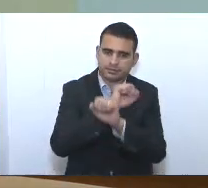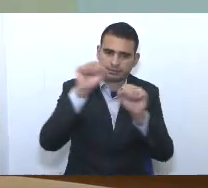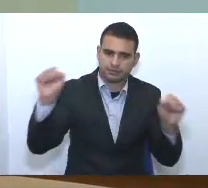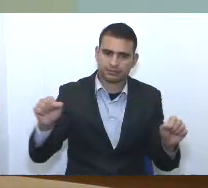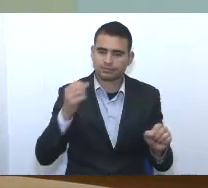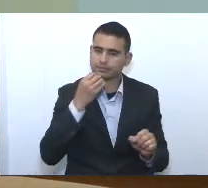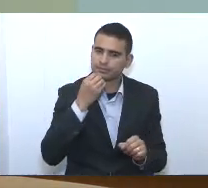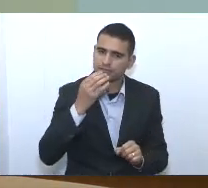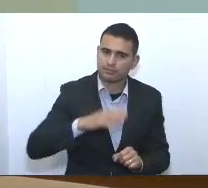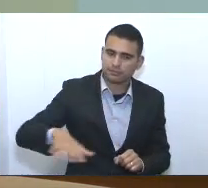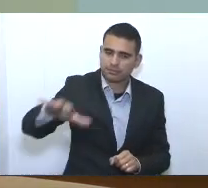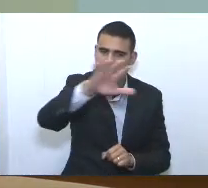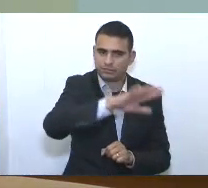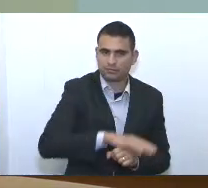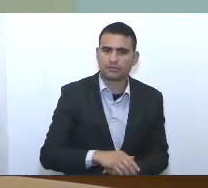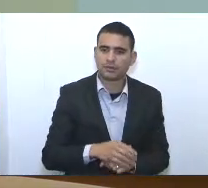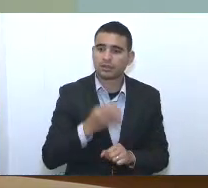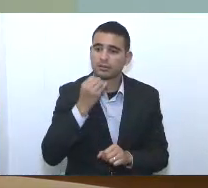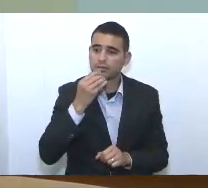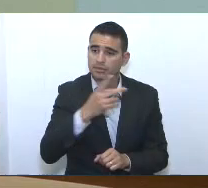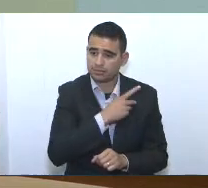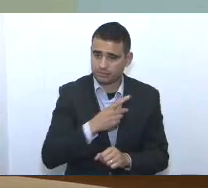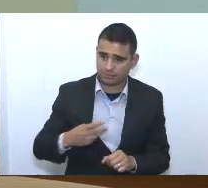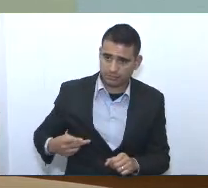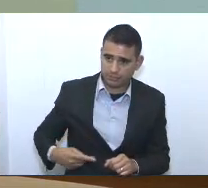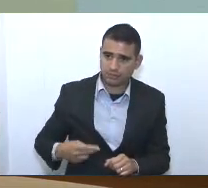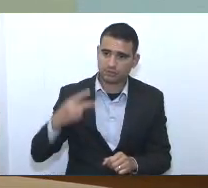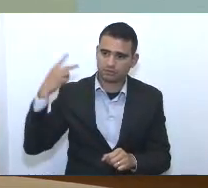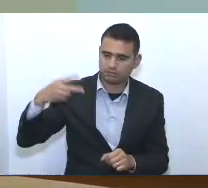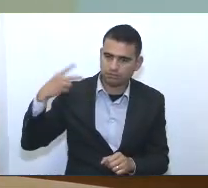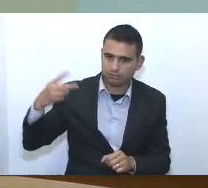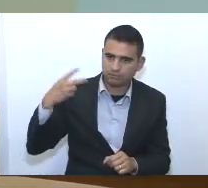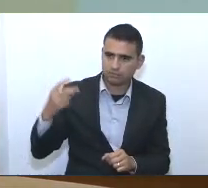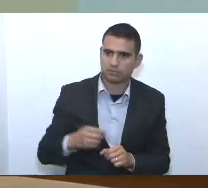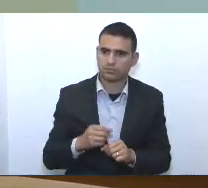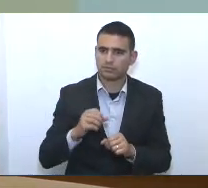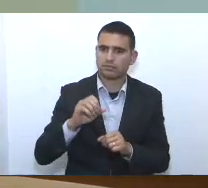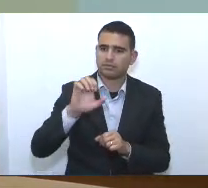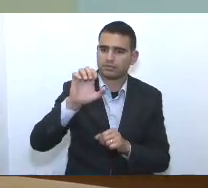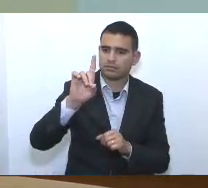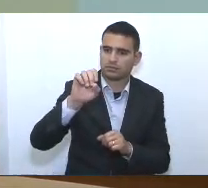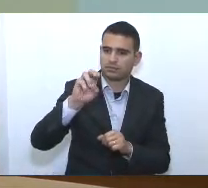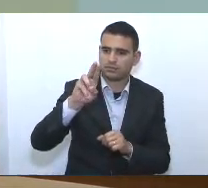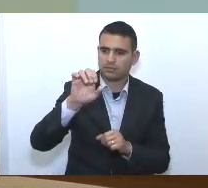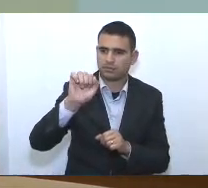Bom dia a todos, bom dia presidente da comissão, vereador Eduardo Barretos,